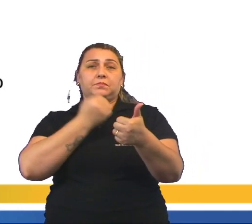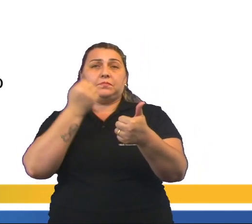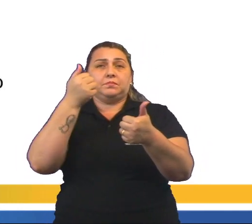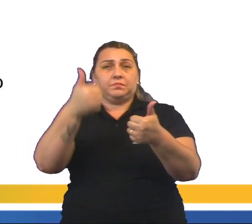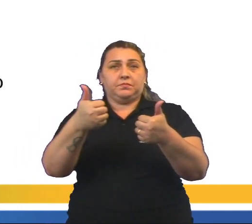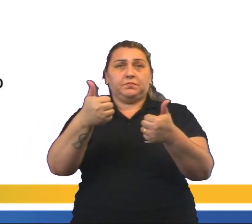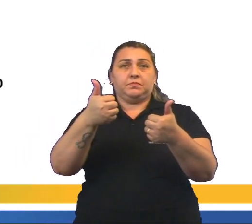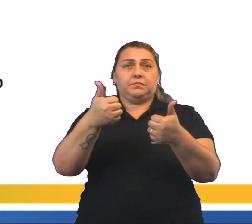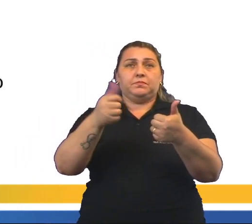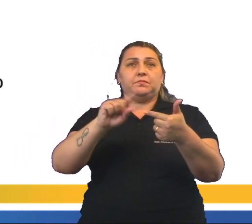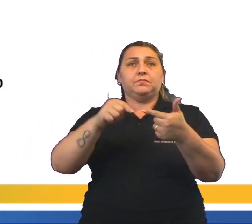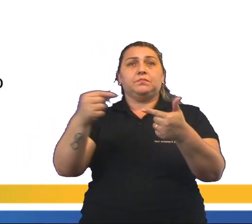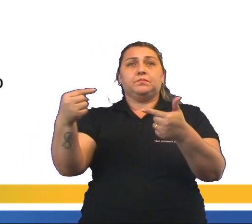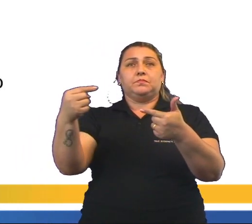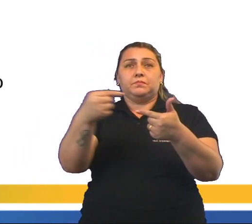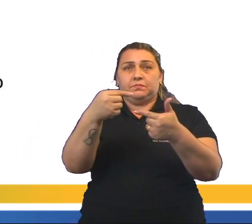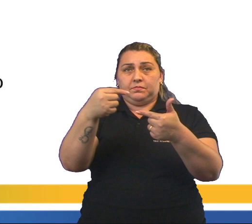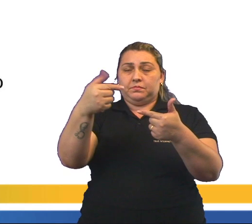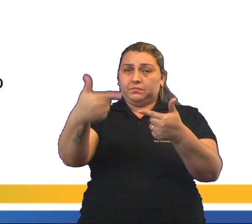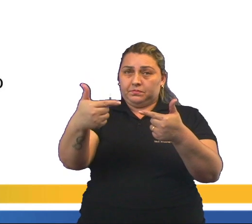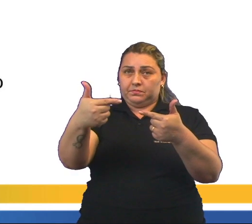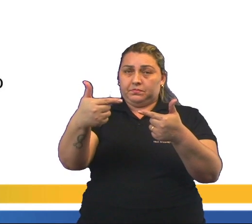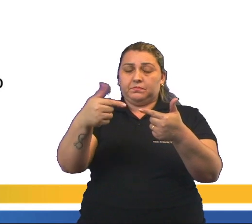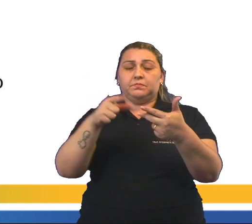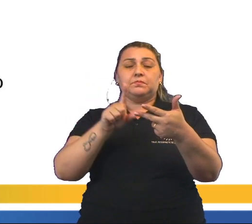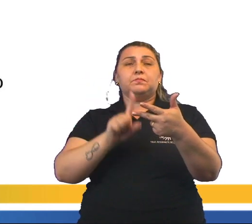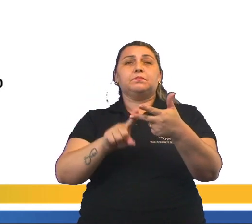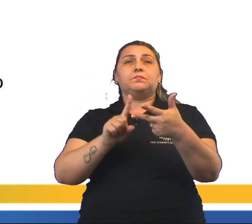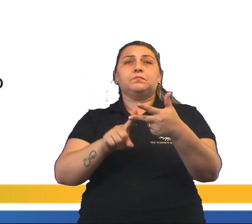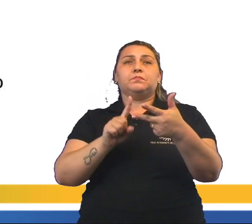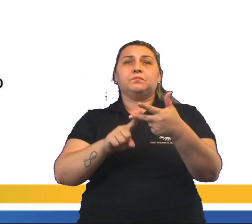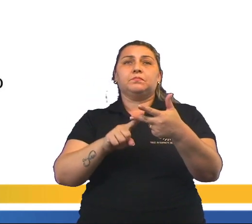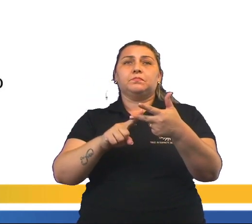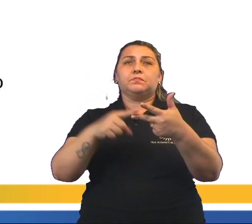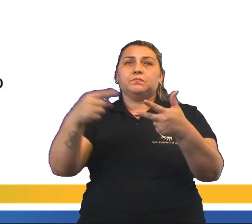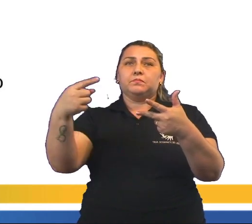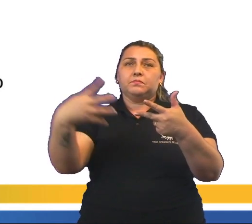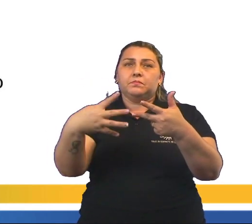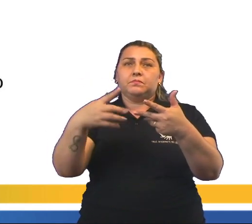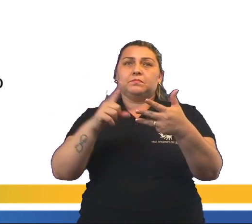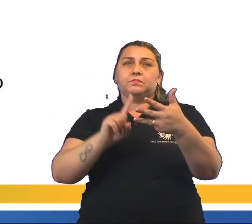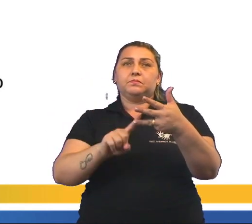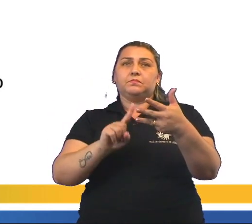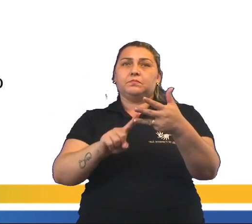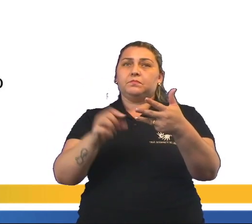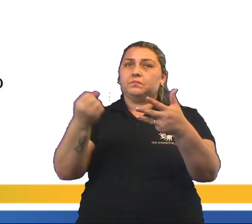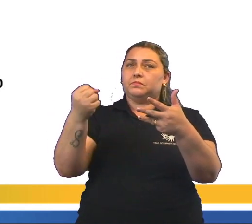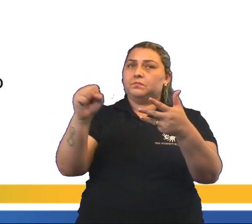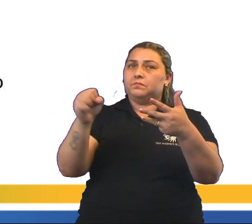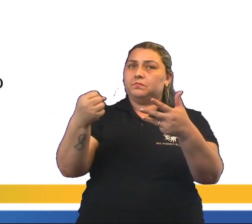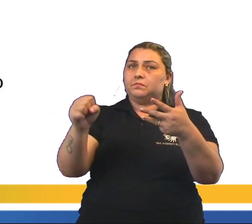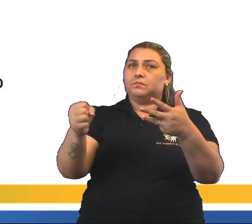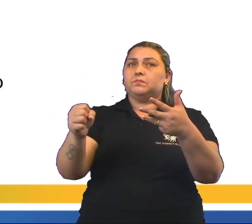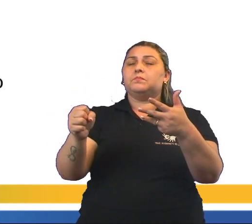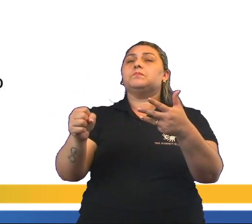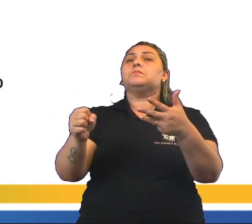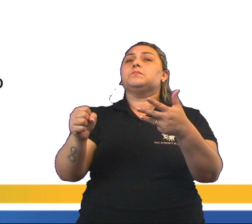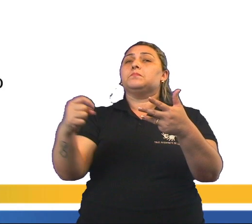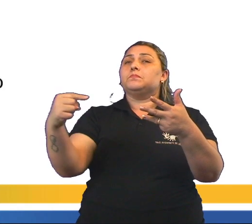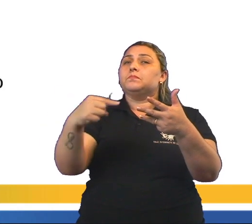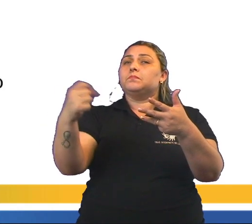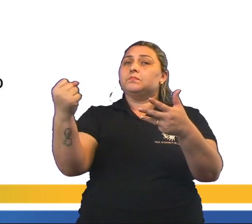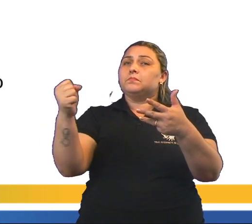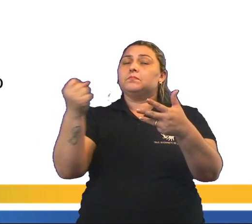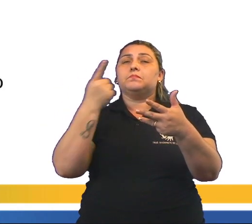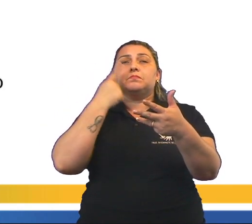é um porém o segundo é menos dois o terceiro quatro ou quarto aí já ao